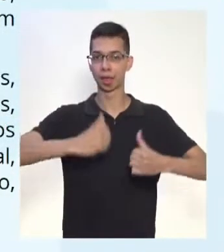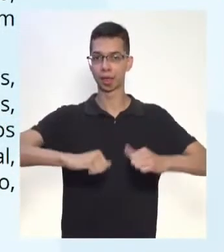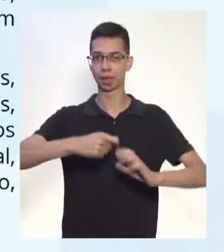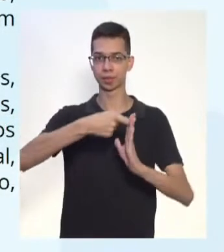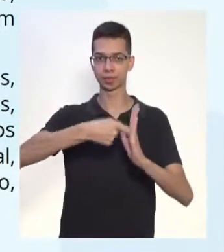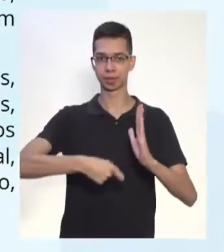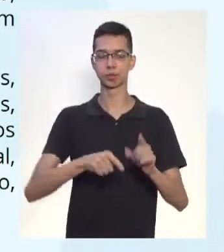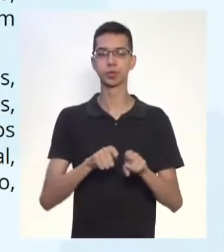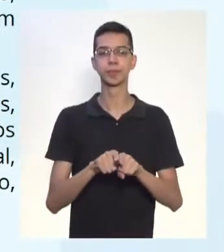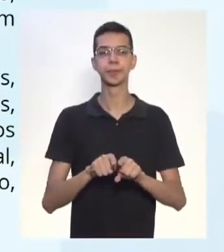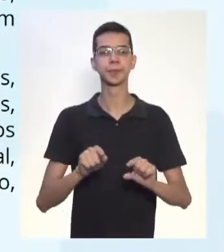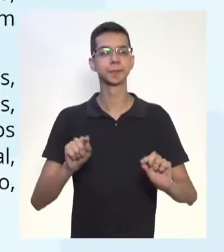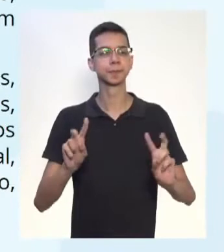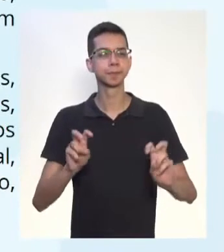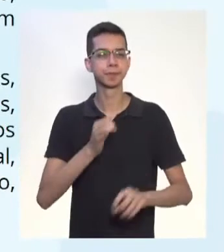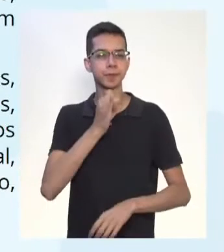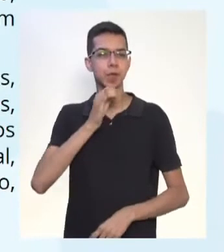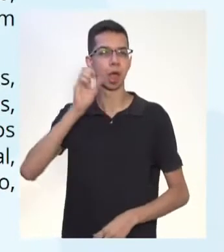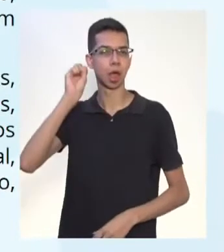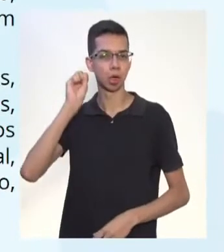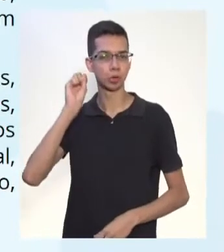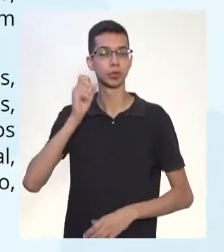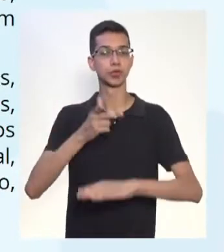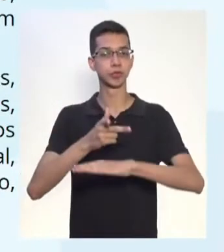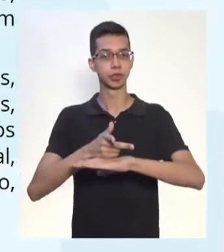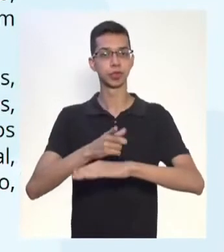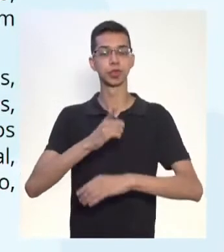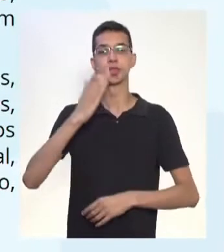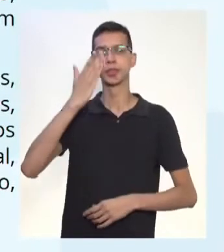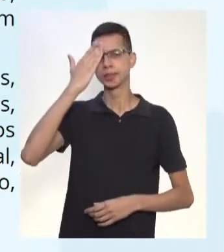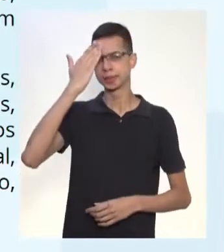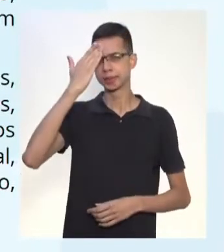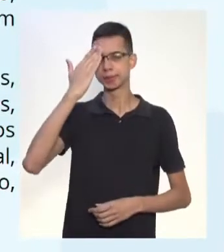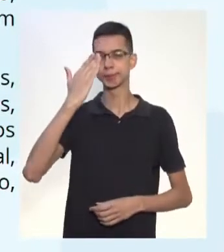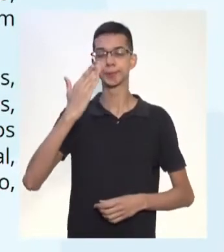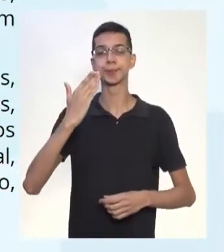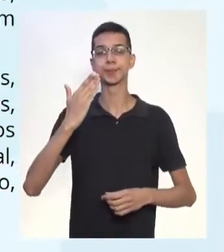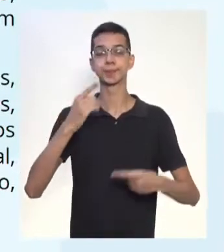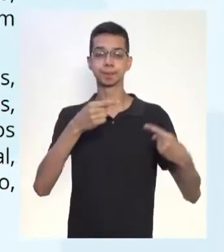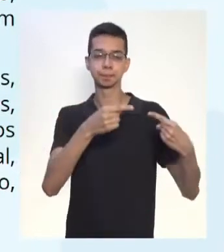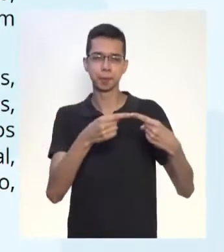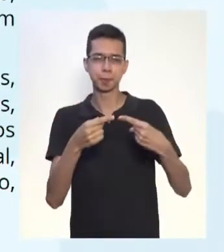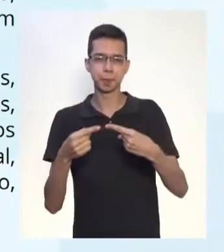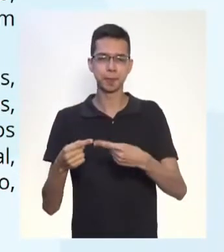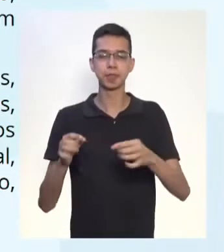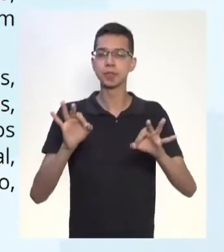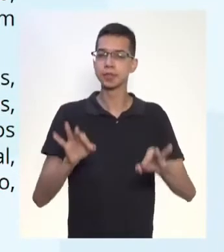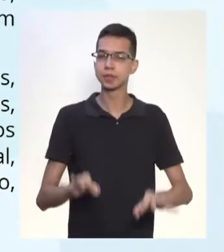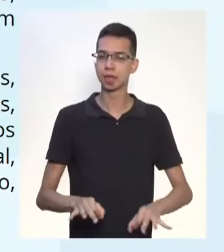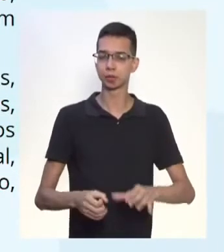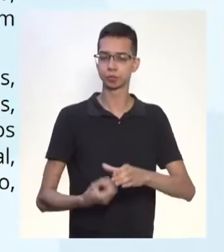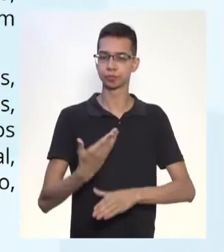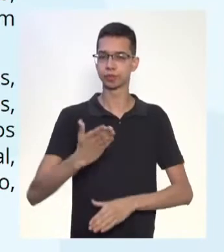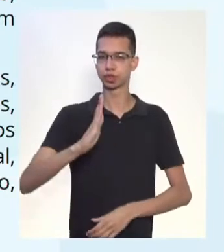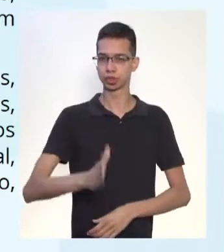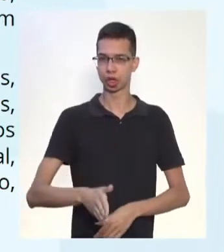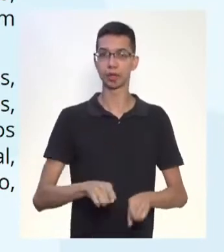áudio e ou vídeo, considerando sua adequação aos contextos em que foram produzidos,